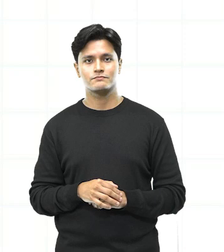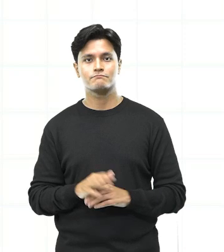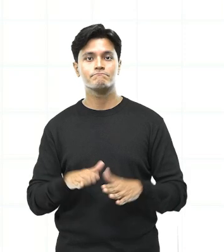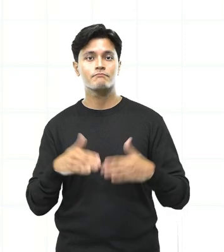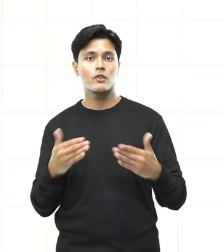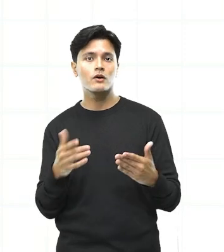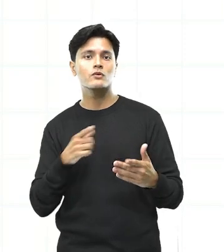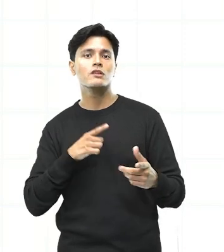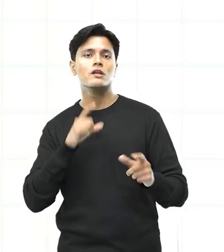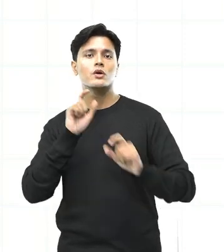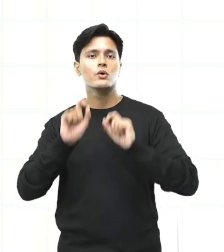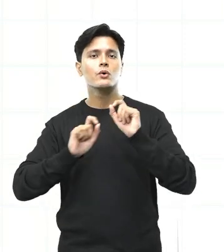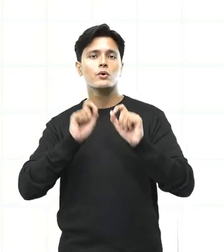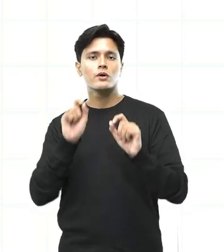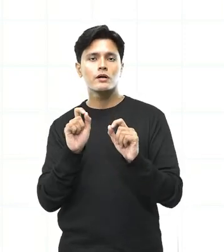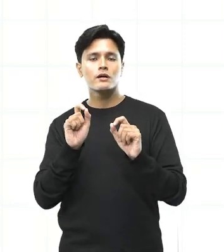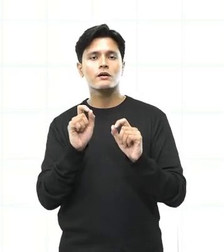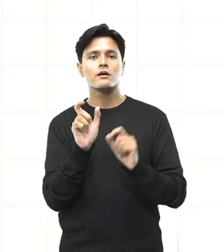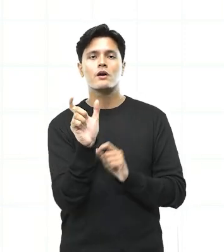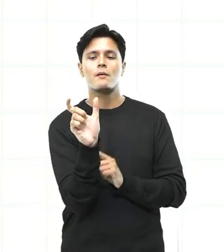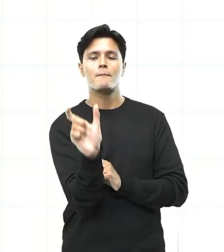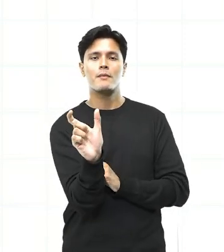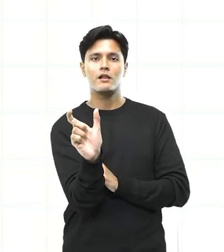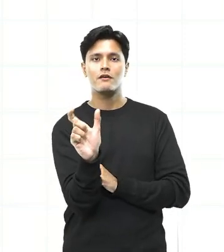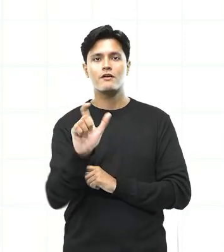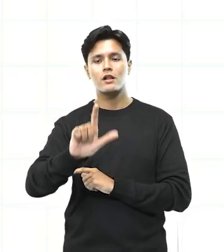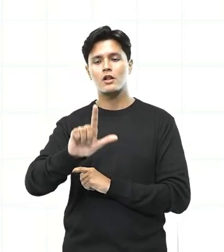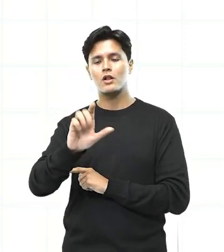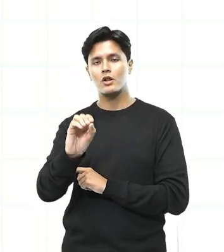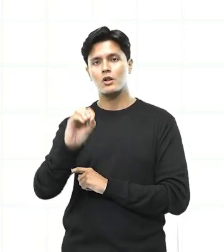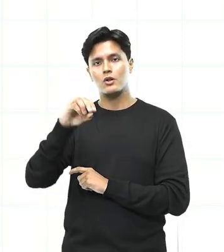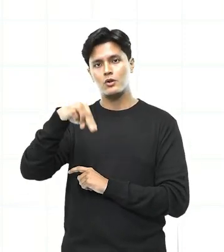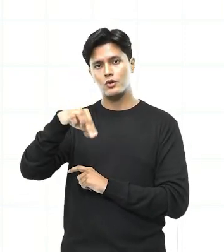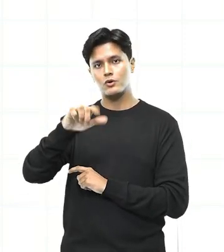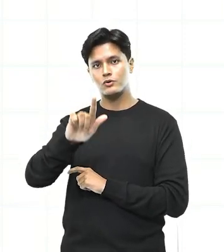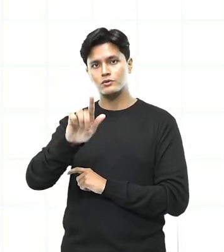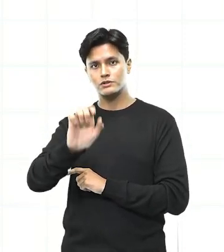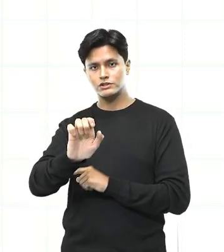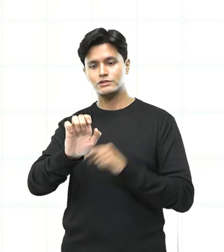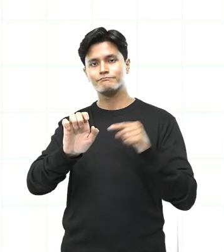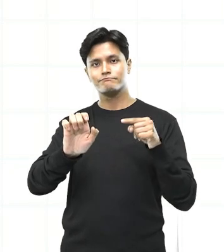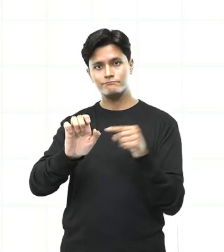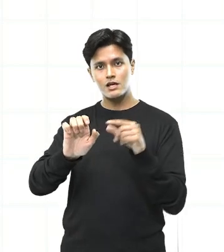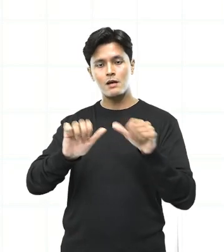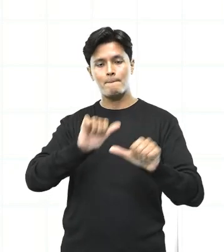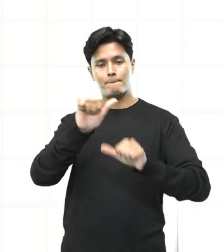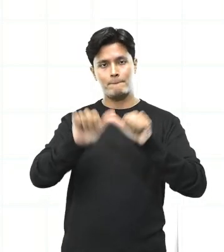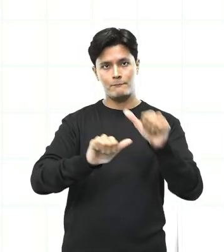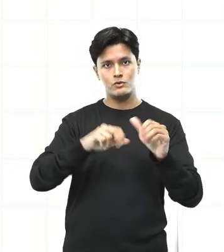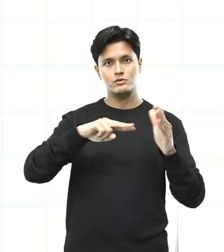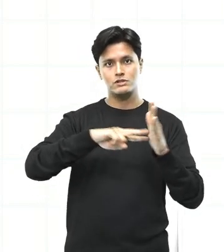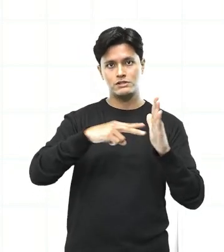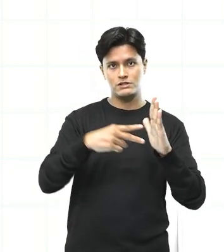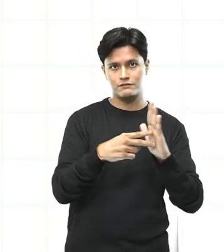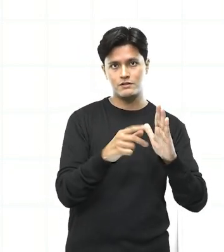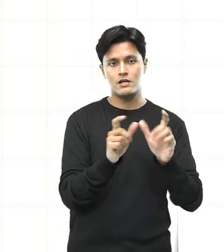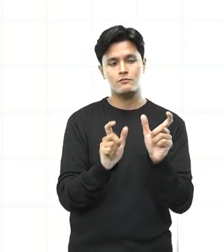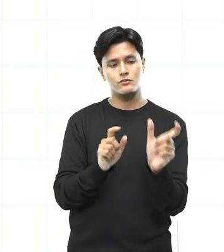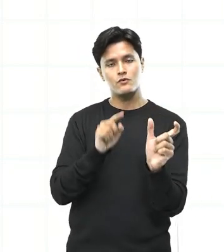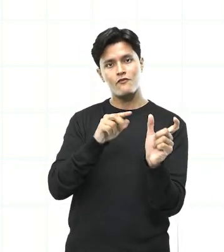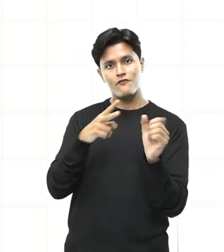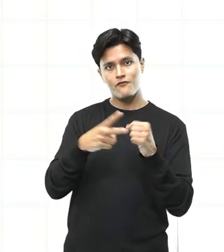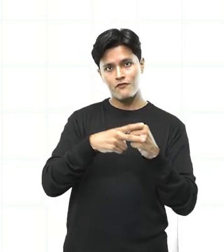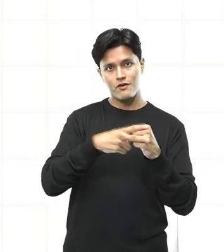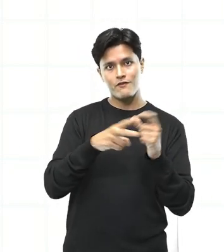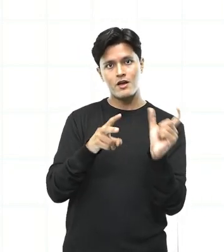Temos aí, então, a palavra longe alterando o sentido de quê? Do verbo fica,